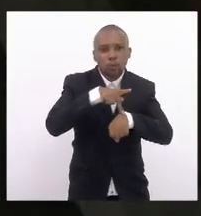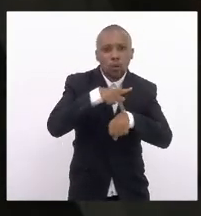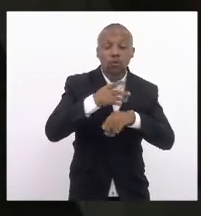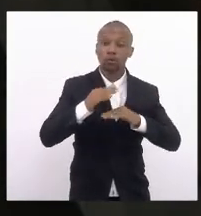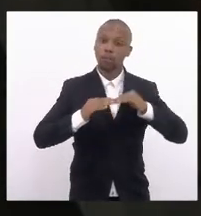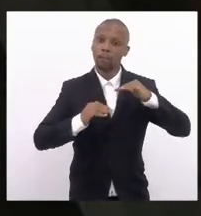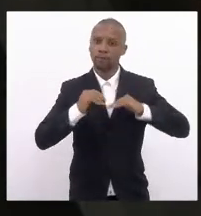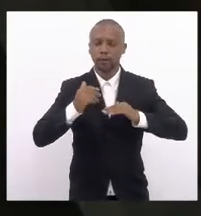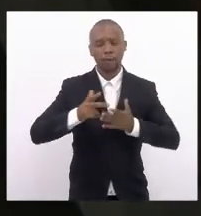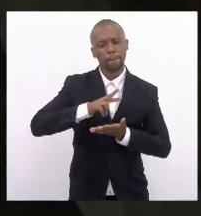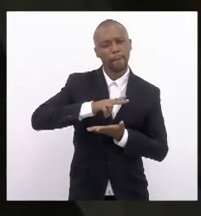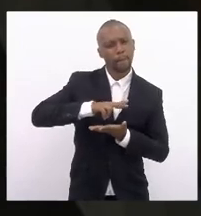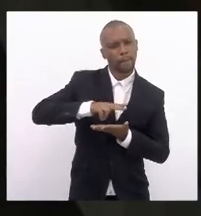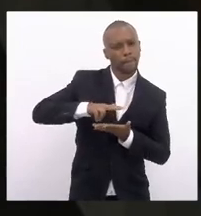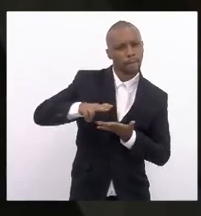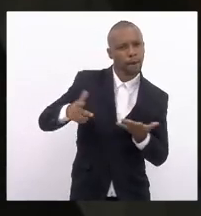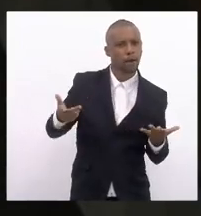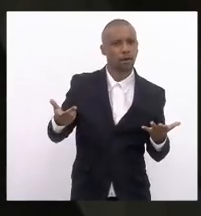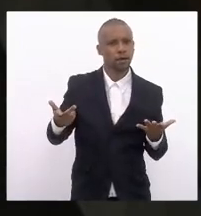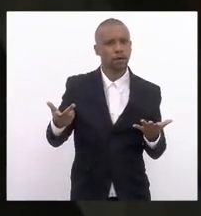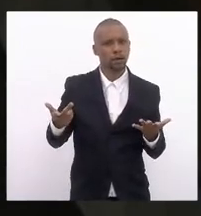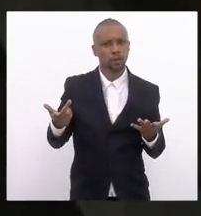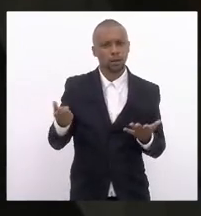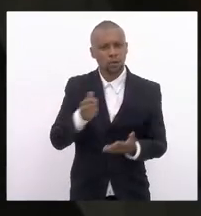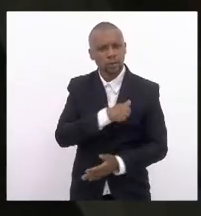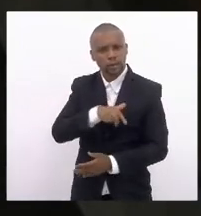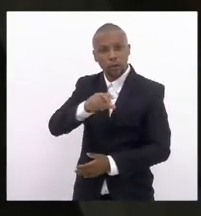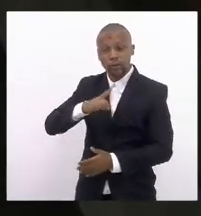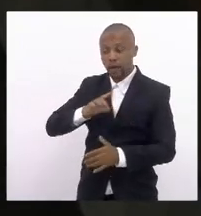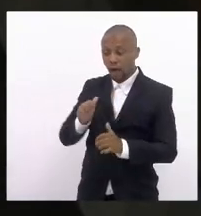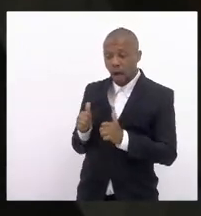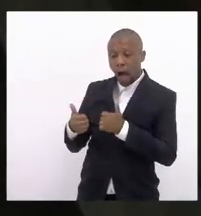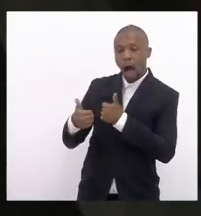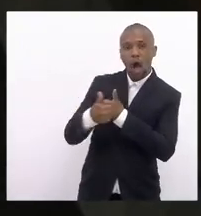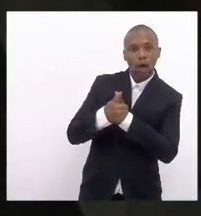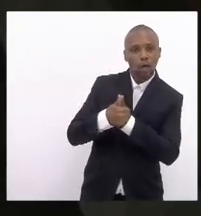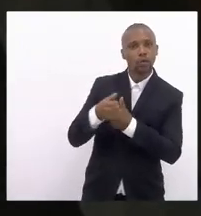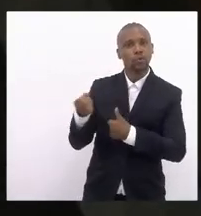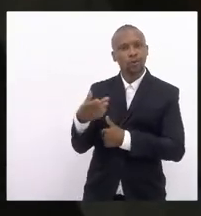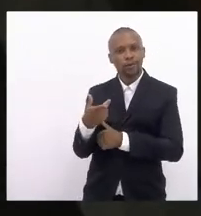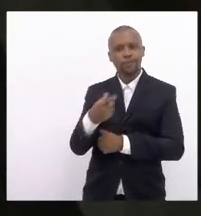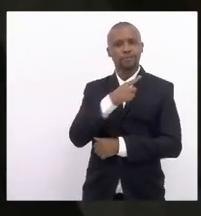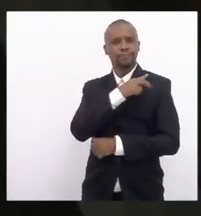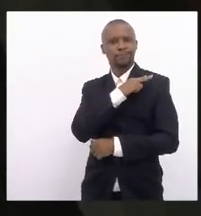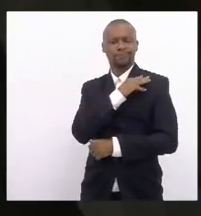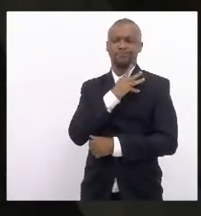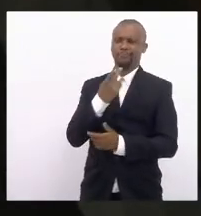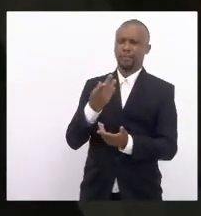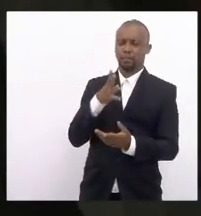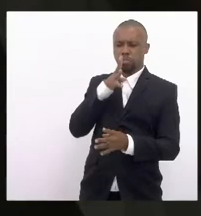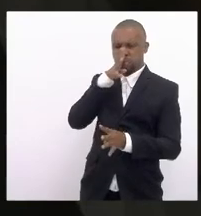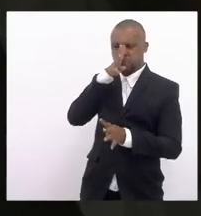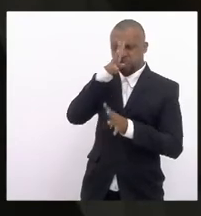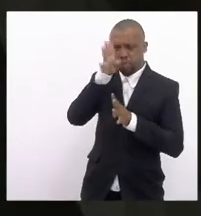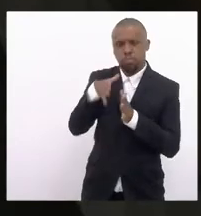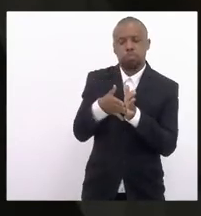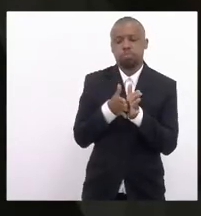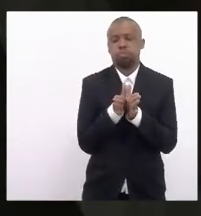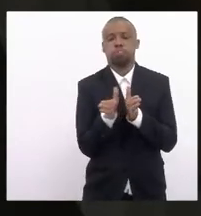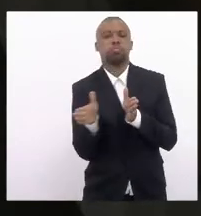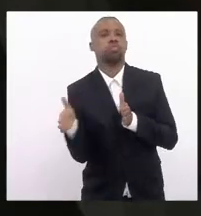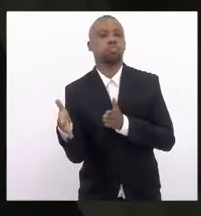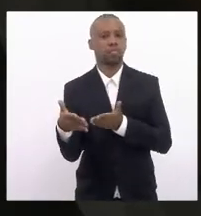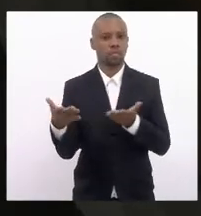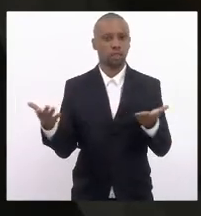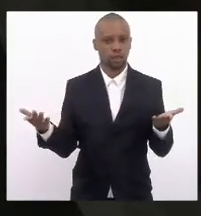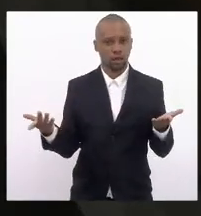os estudantes? Estão falando que os estudantes agora vão ter mais protagonismo no novo ensino médio, mas já começou mal. Já começou mal. Os